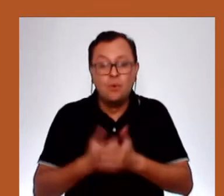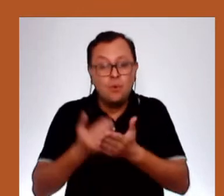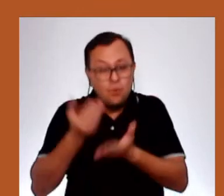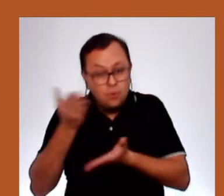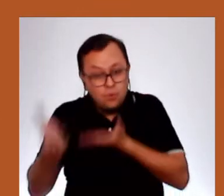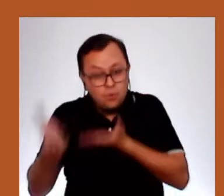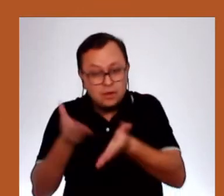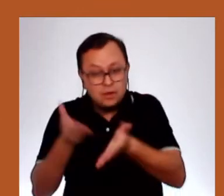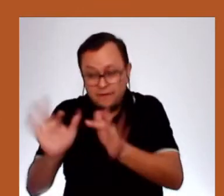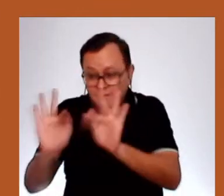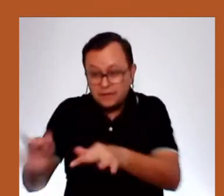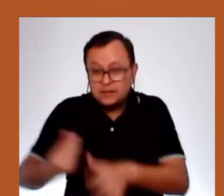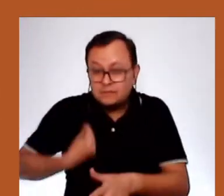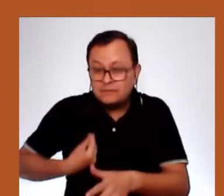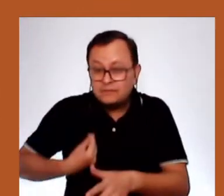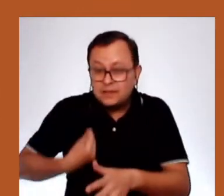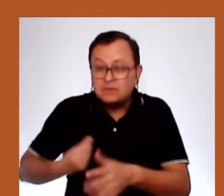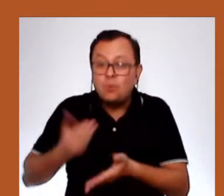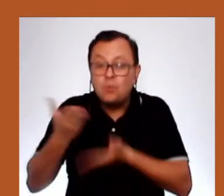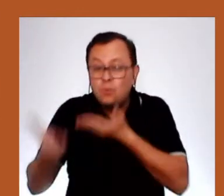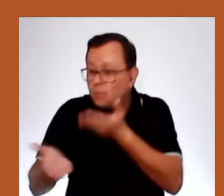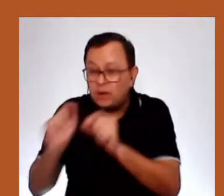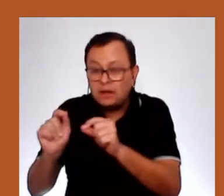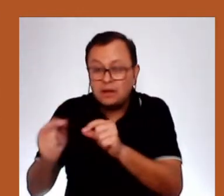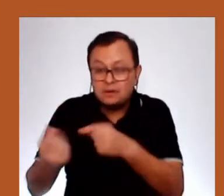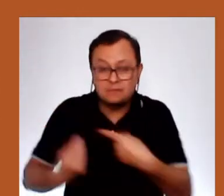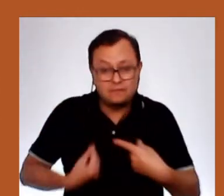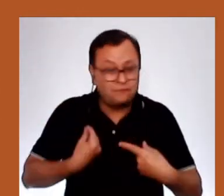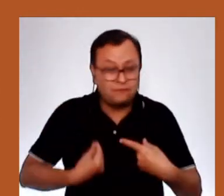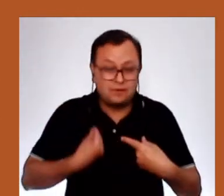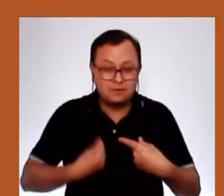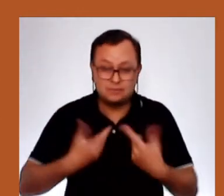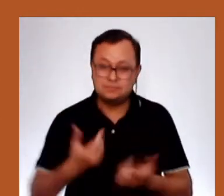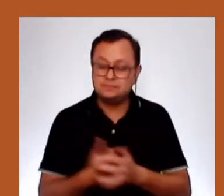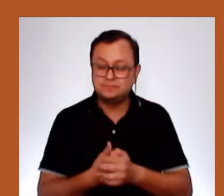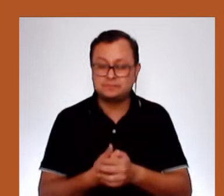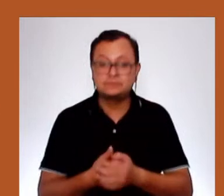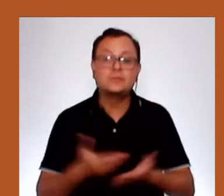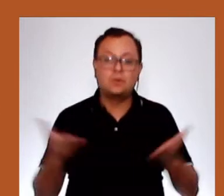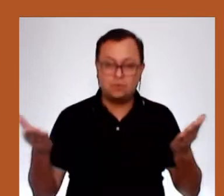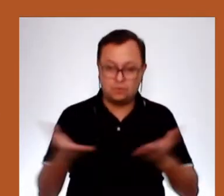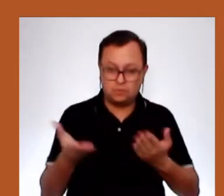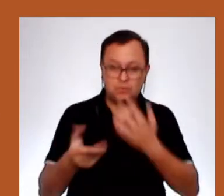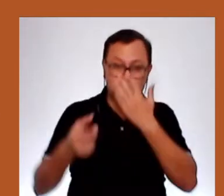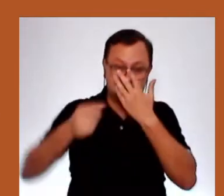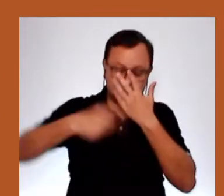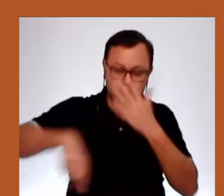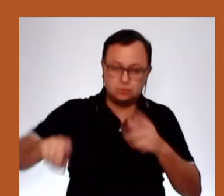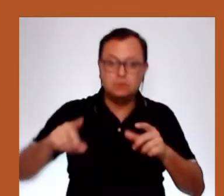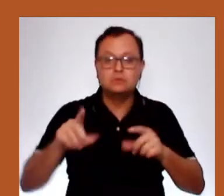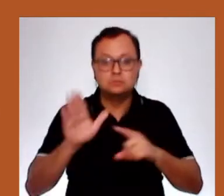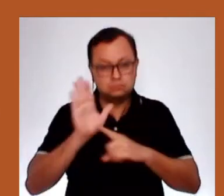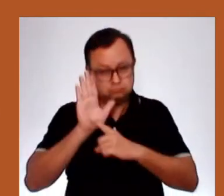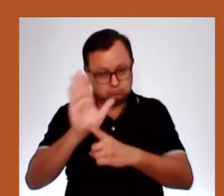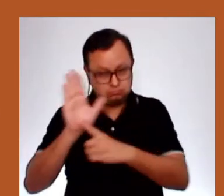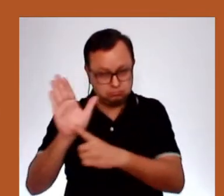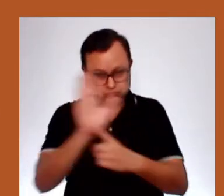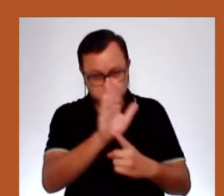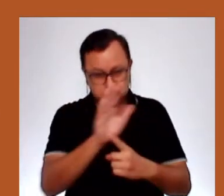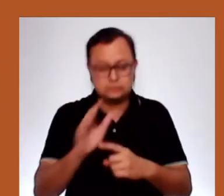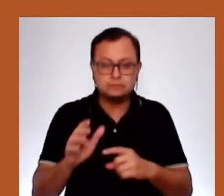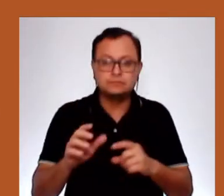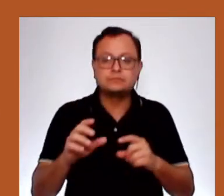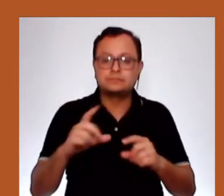de vida. Então, aquilo que nós estamos fazendo acontecer hoje, em todos os